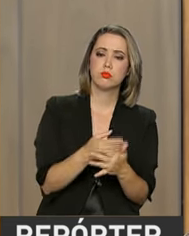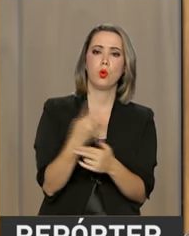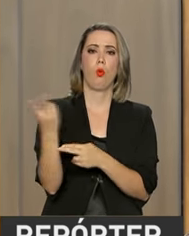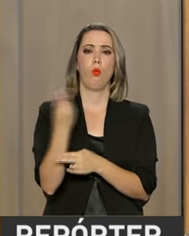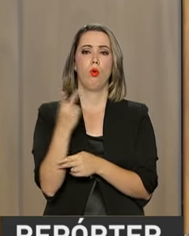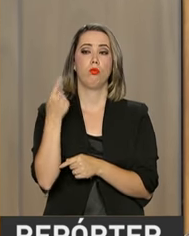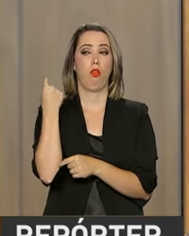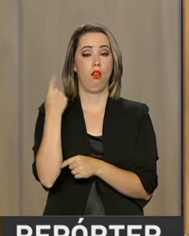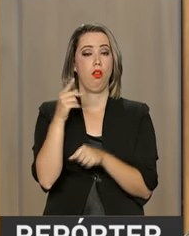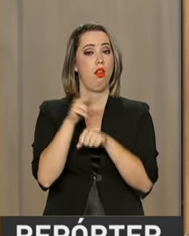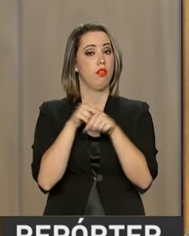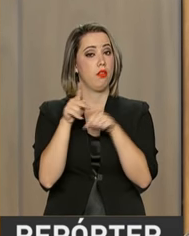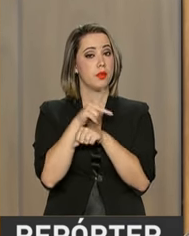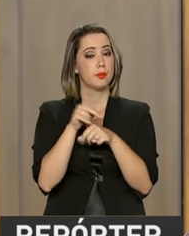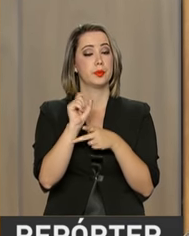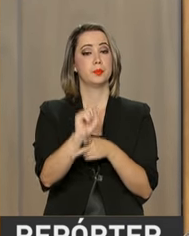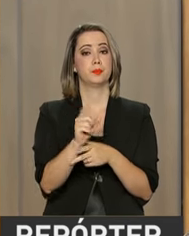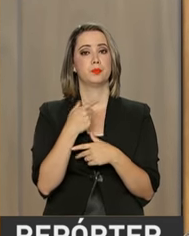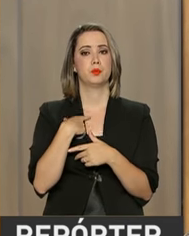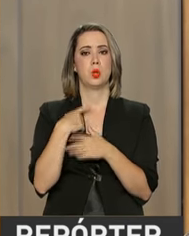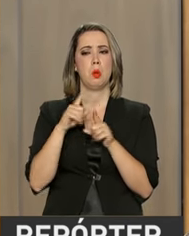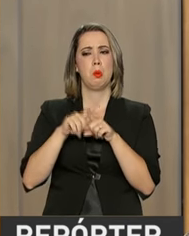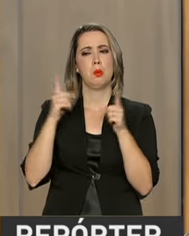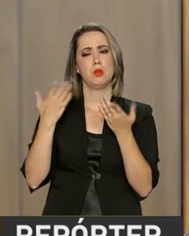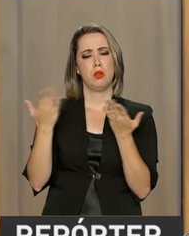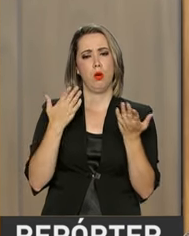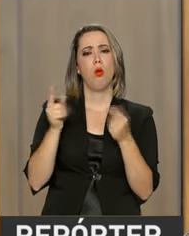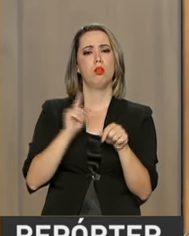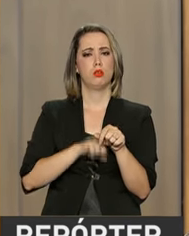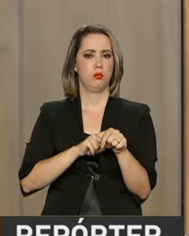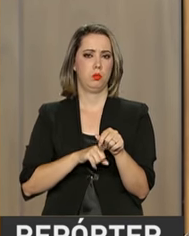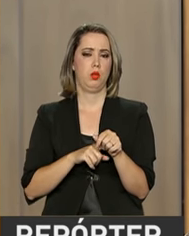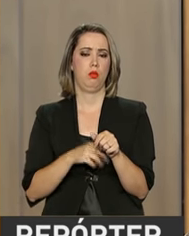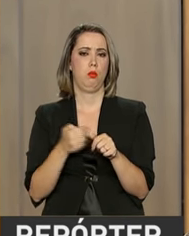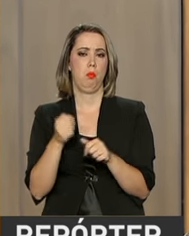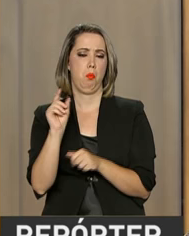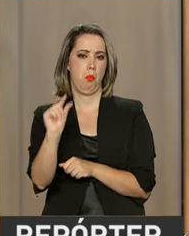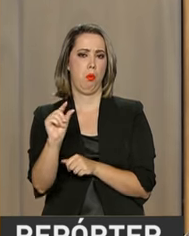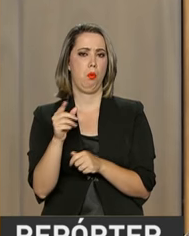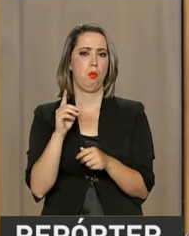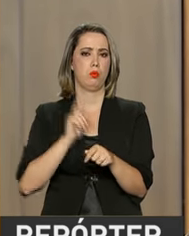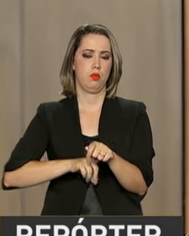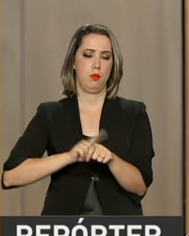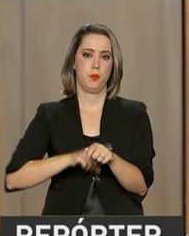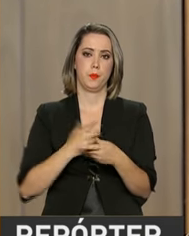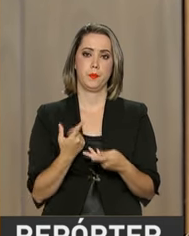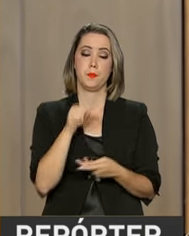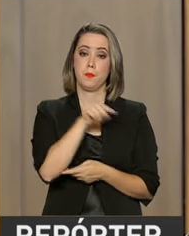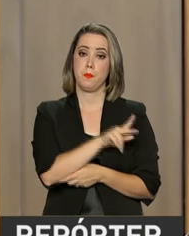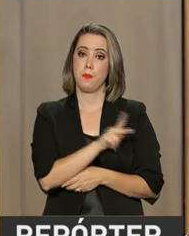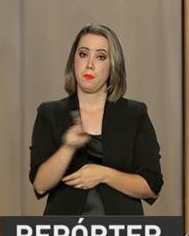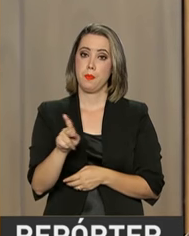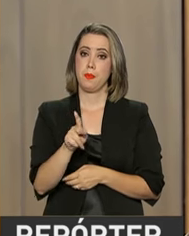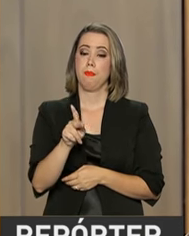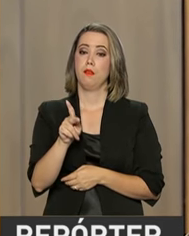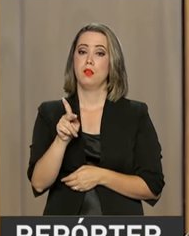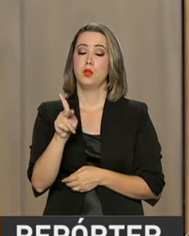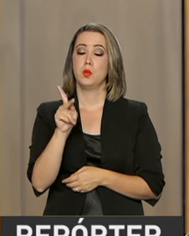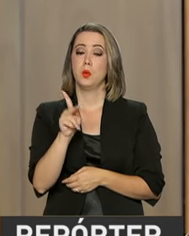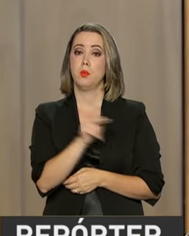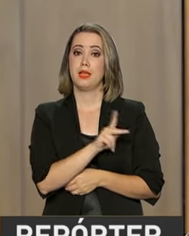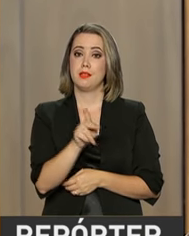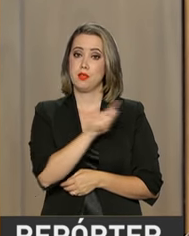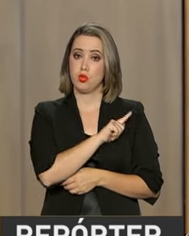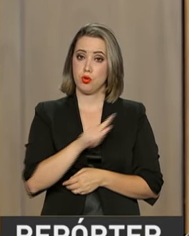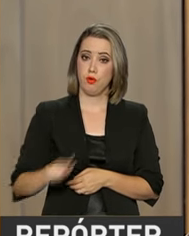é de maneira até mais ou menos recente e o presidente roy teve a oportunidade de me